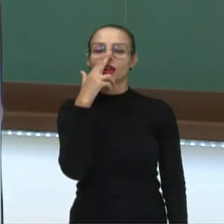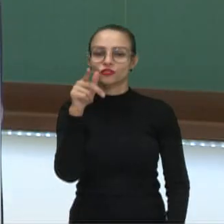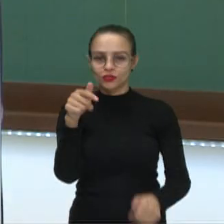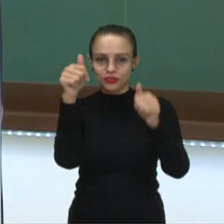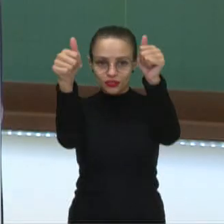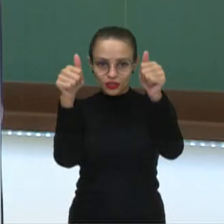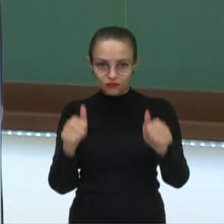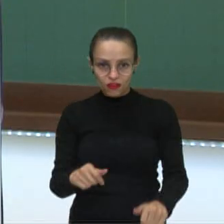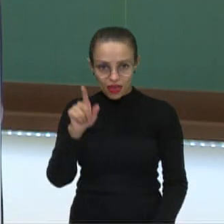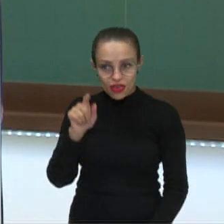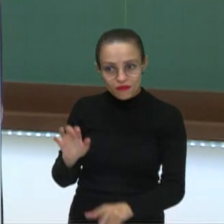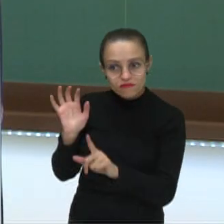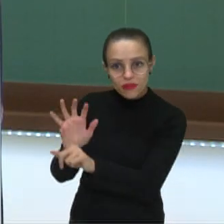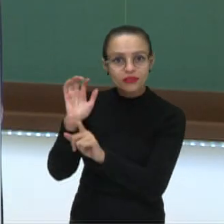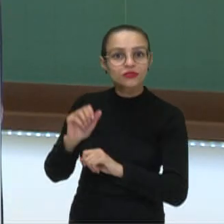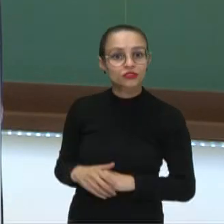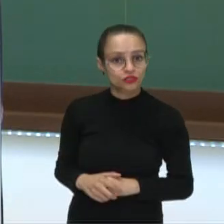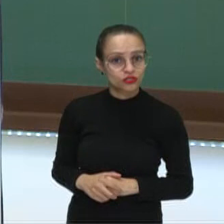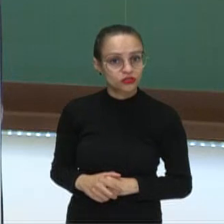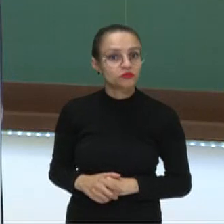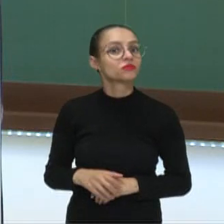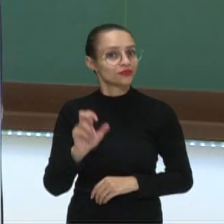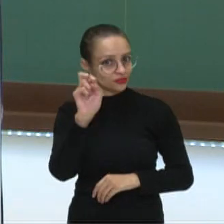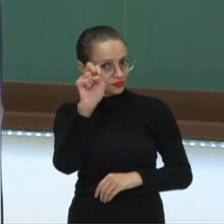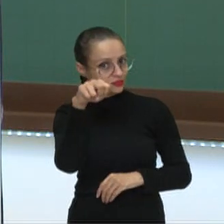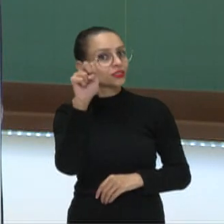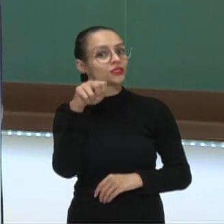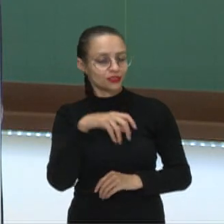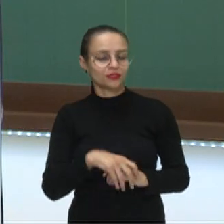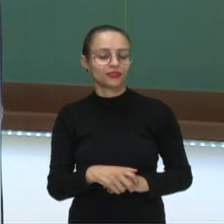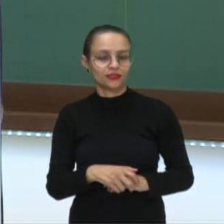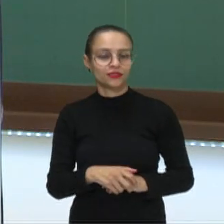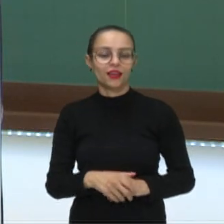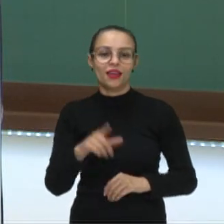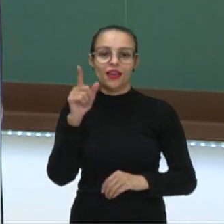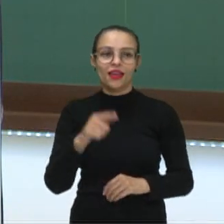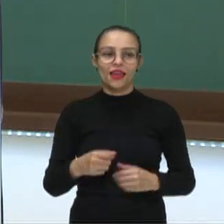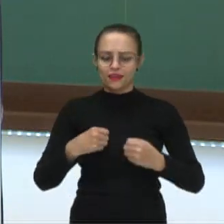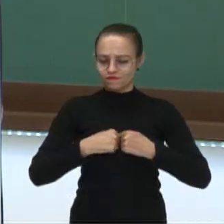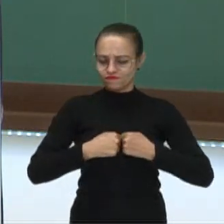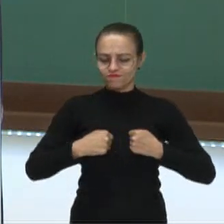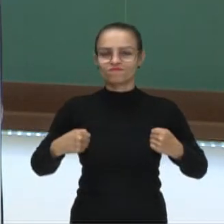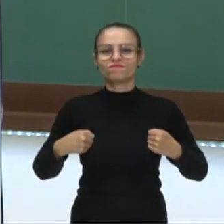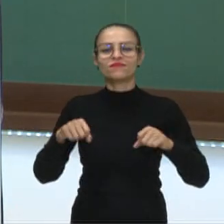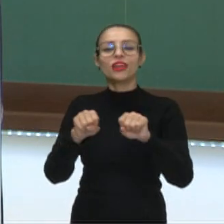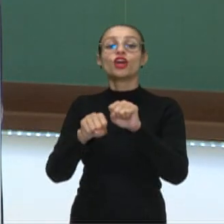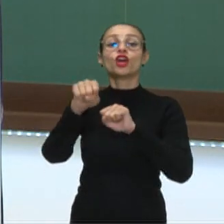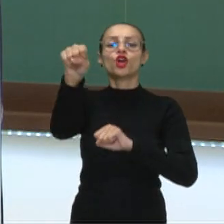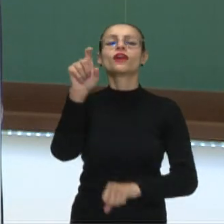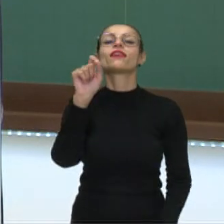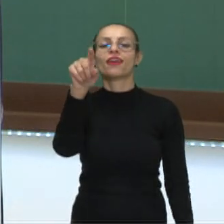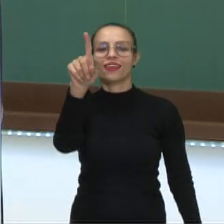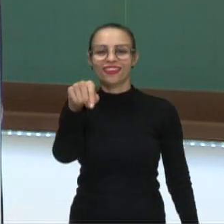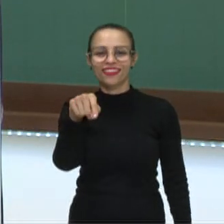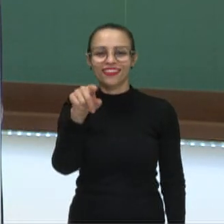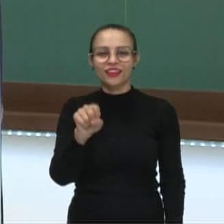Ele é impactante? Sim, é a abertura do super-herói. Remete a que